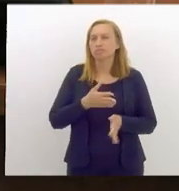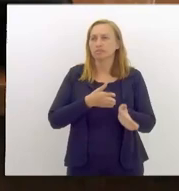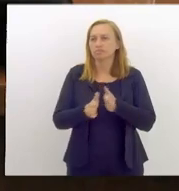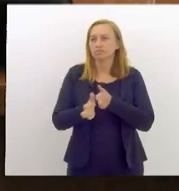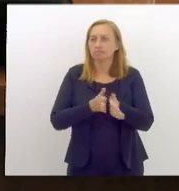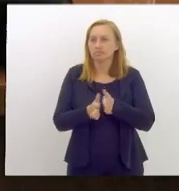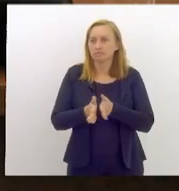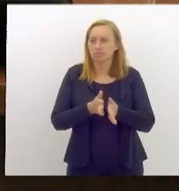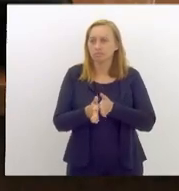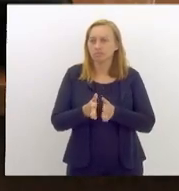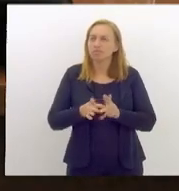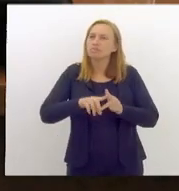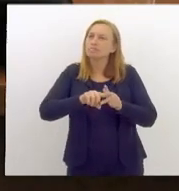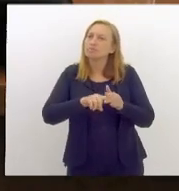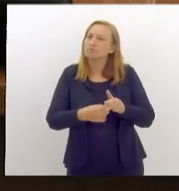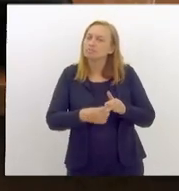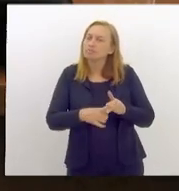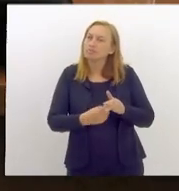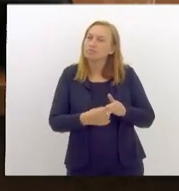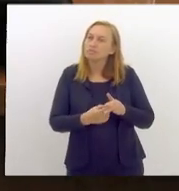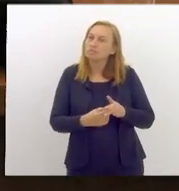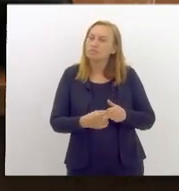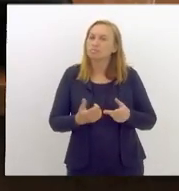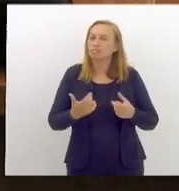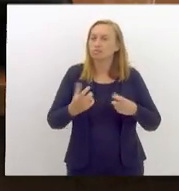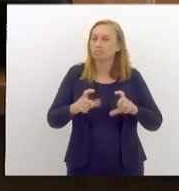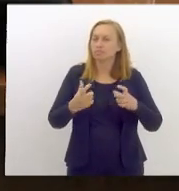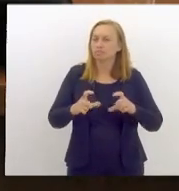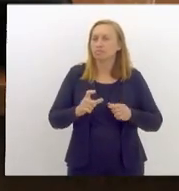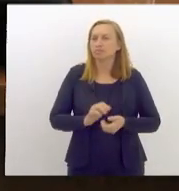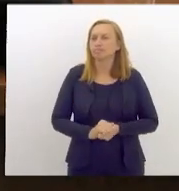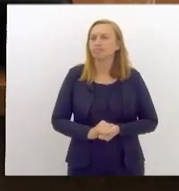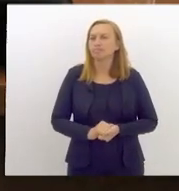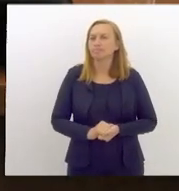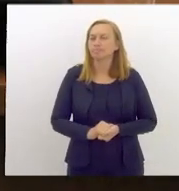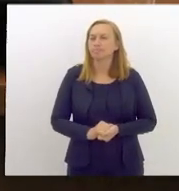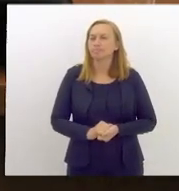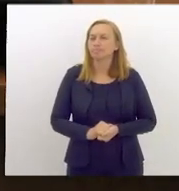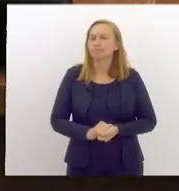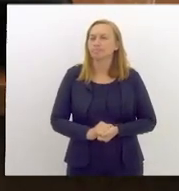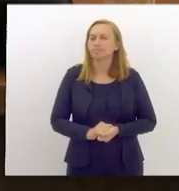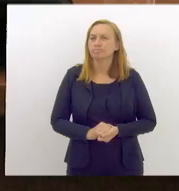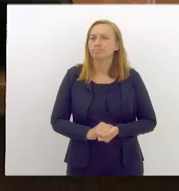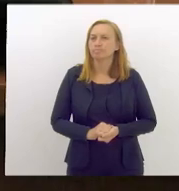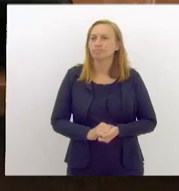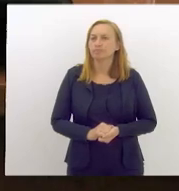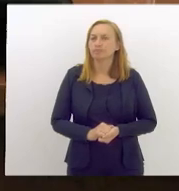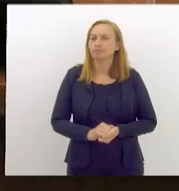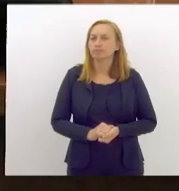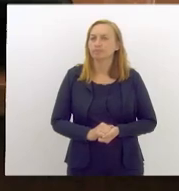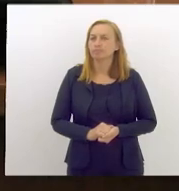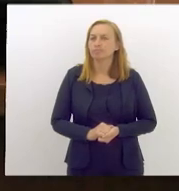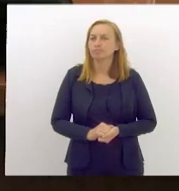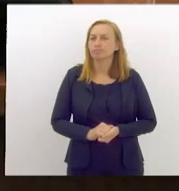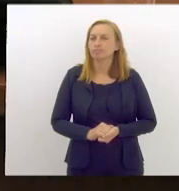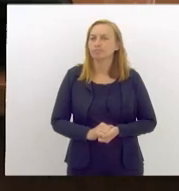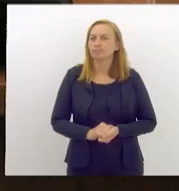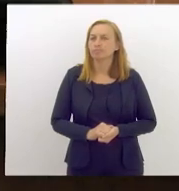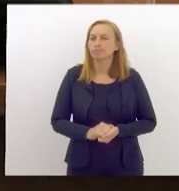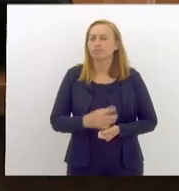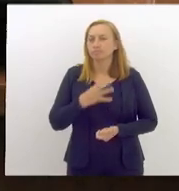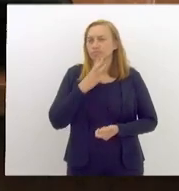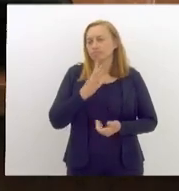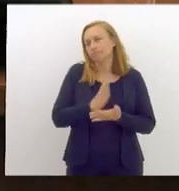a regulamentação do Paraná e olha que eu pelo menos conheço